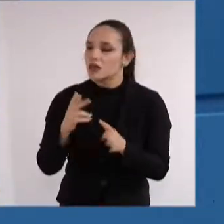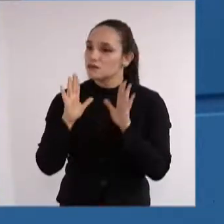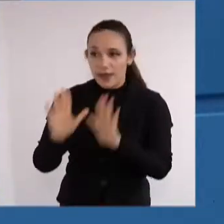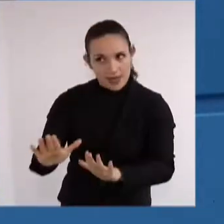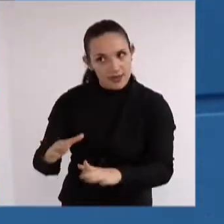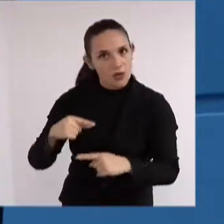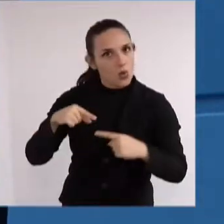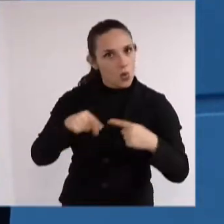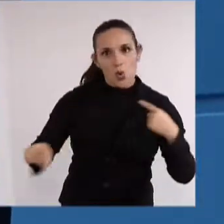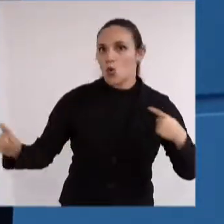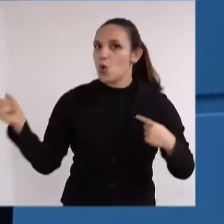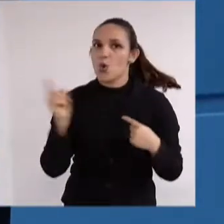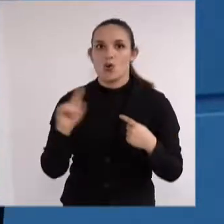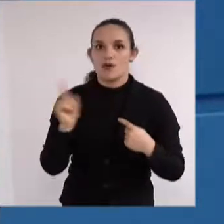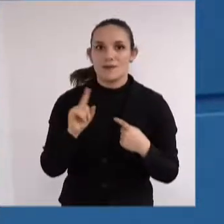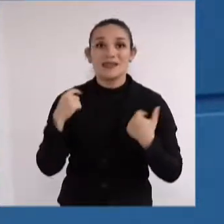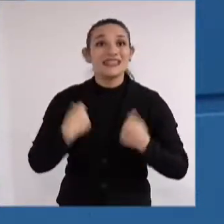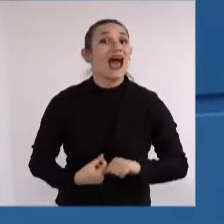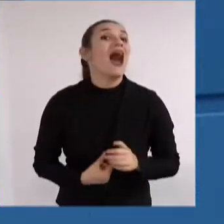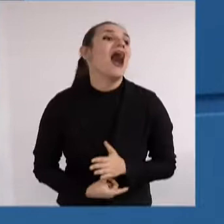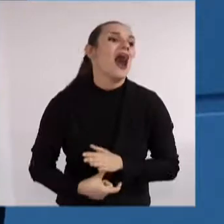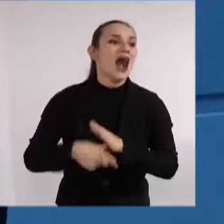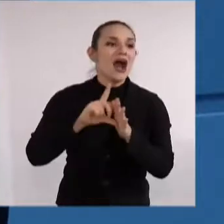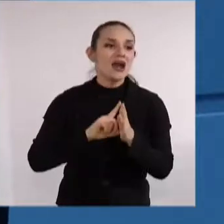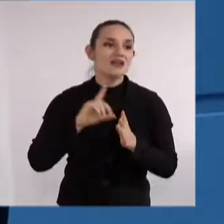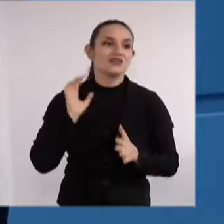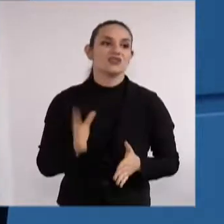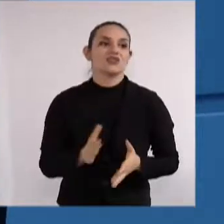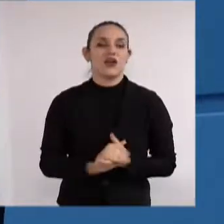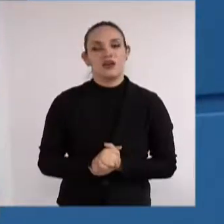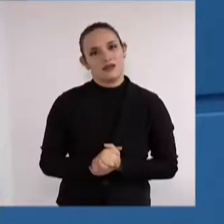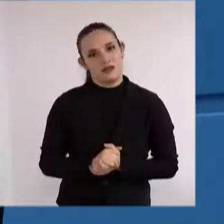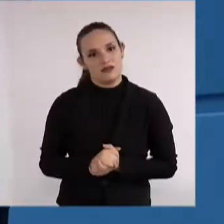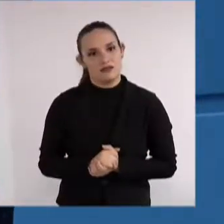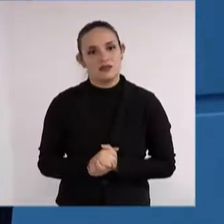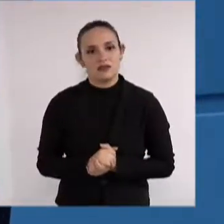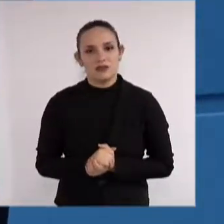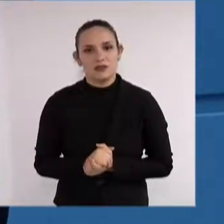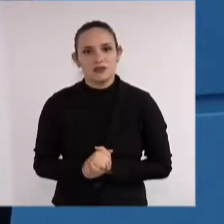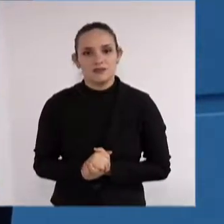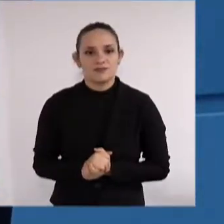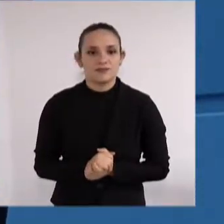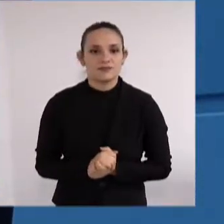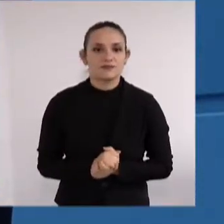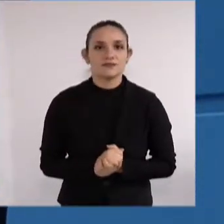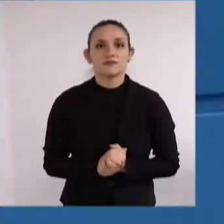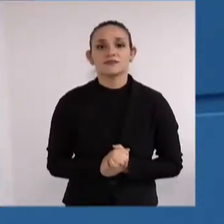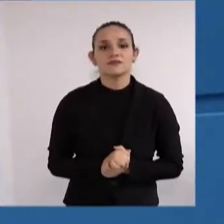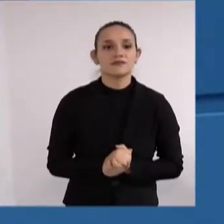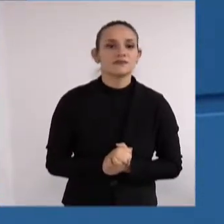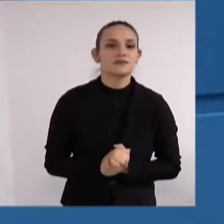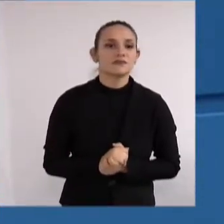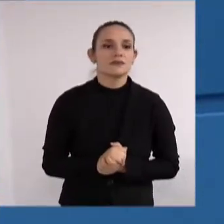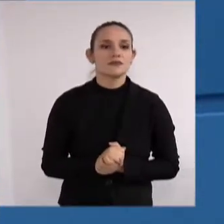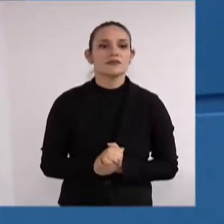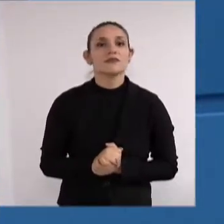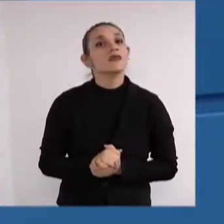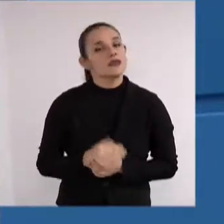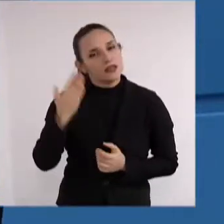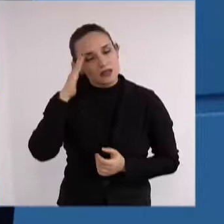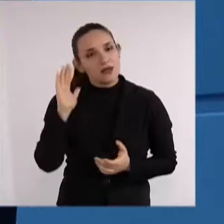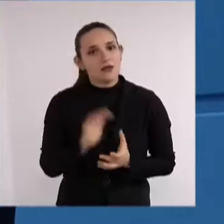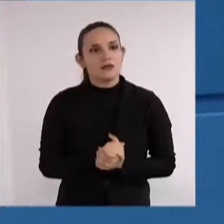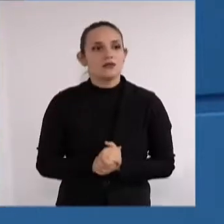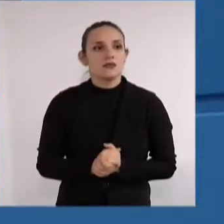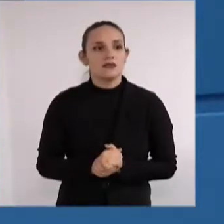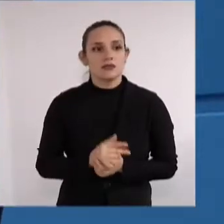Constituição, ela deixa o deputado, autor da lei, conversar com a comissão,